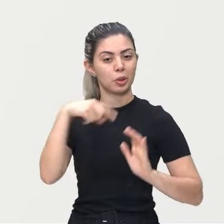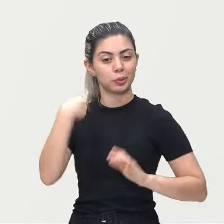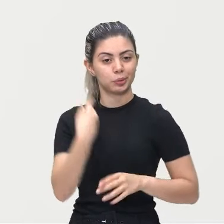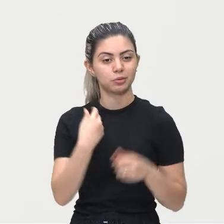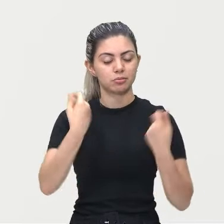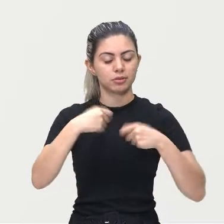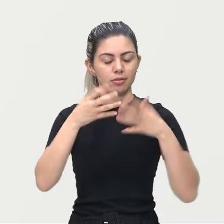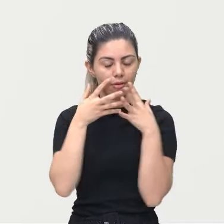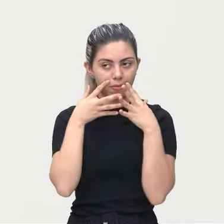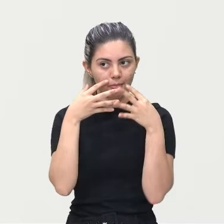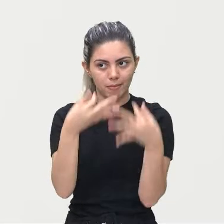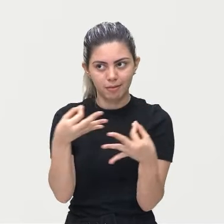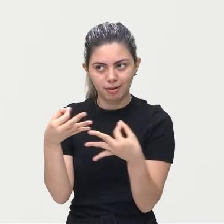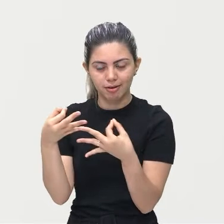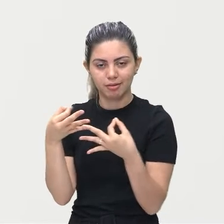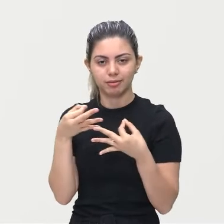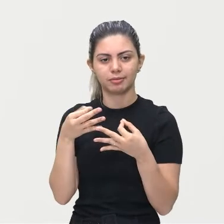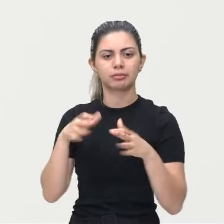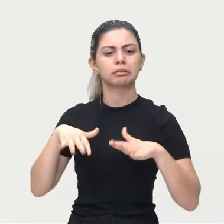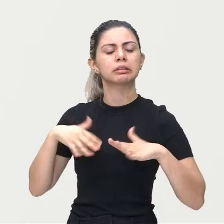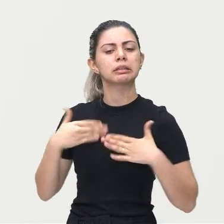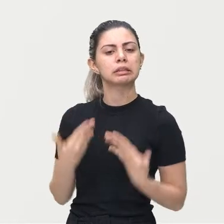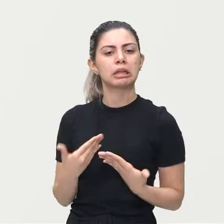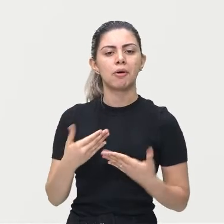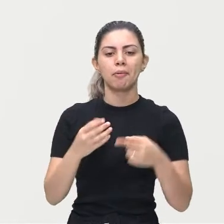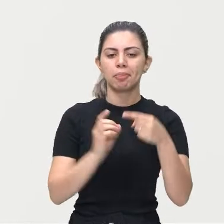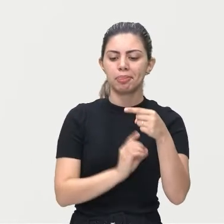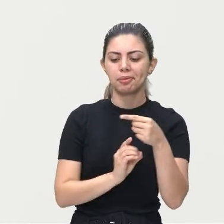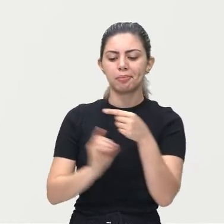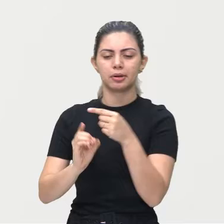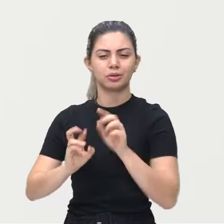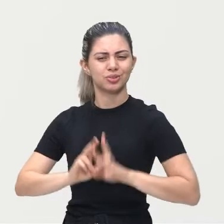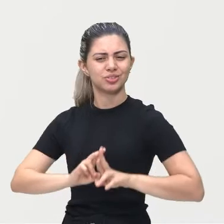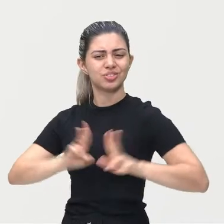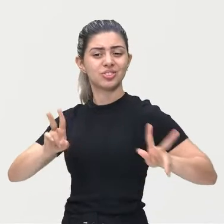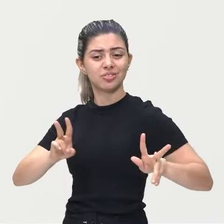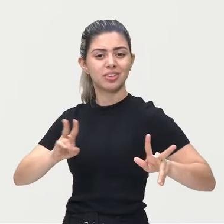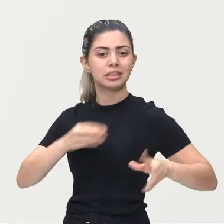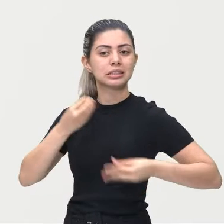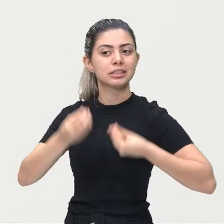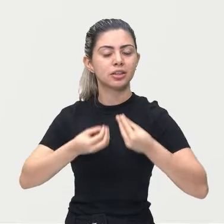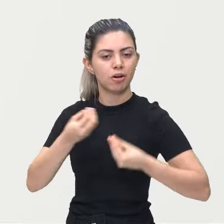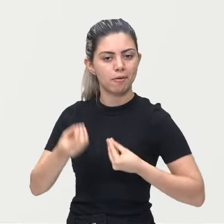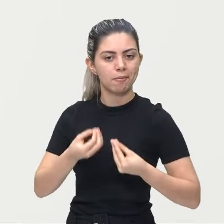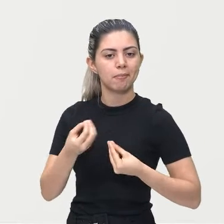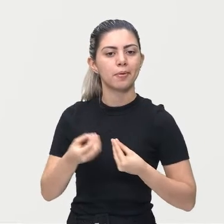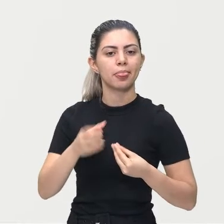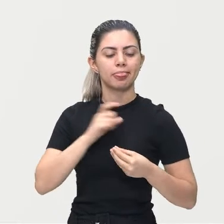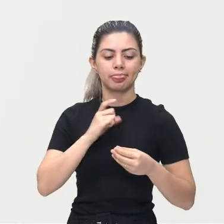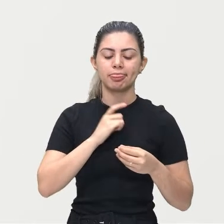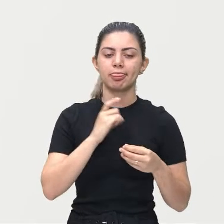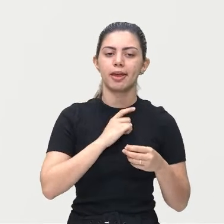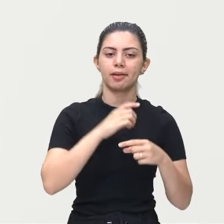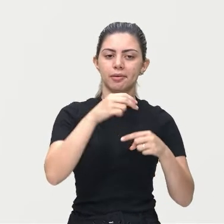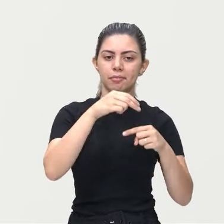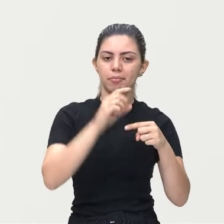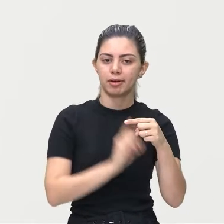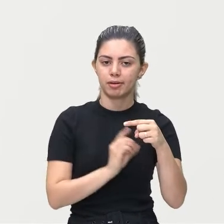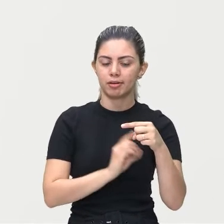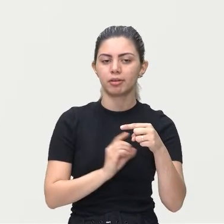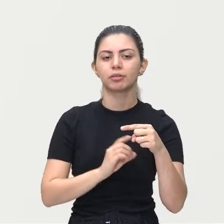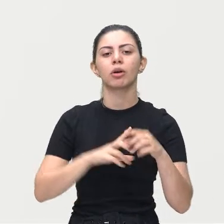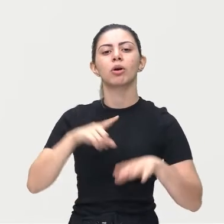de olhos abertos. Então, quando os denominadores são diferentes, você está trabalhando na forma fracionária, você